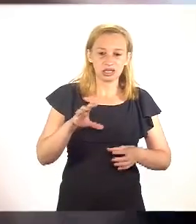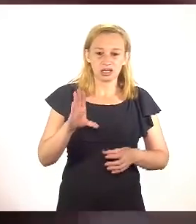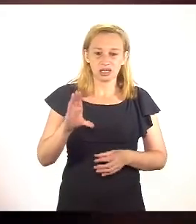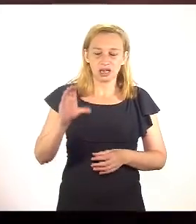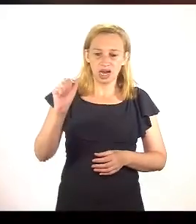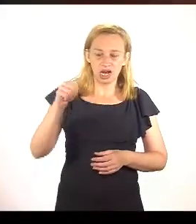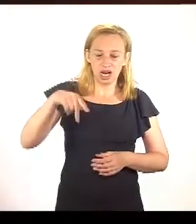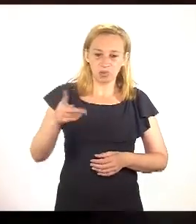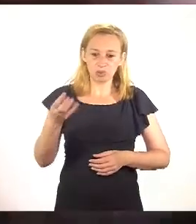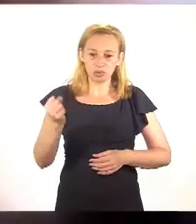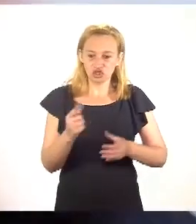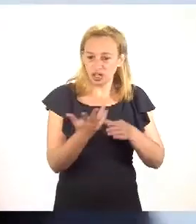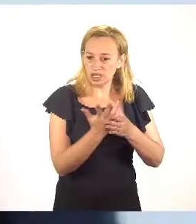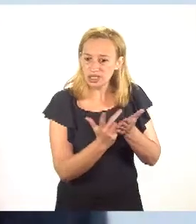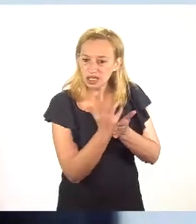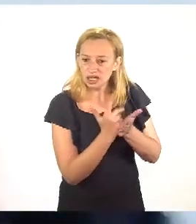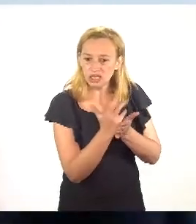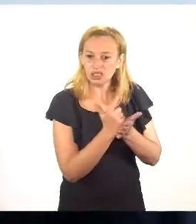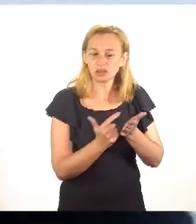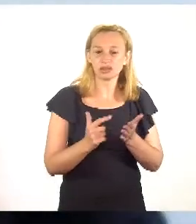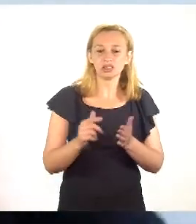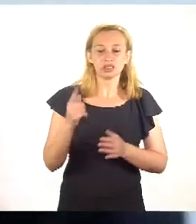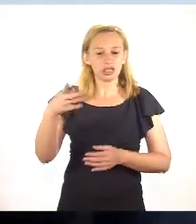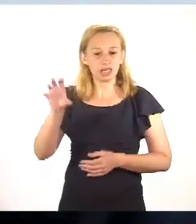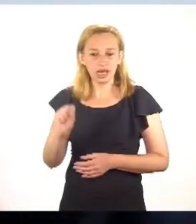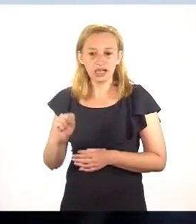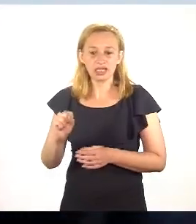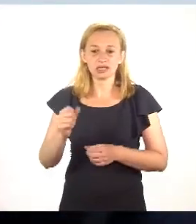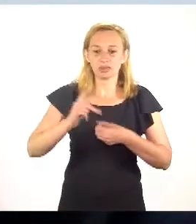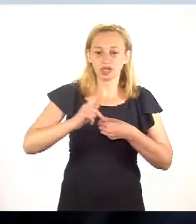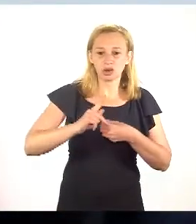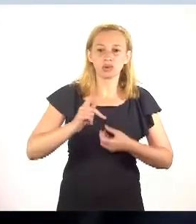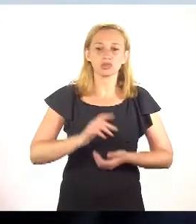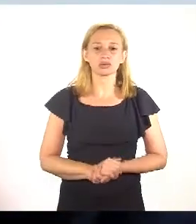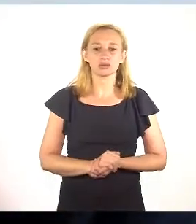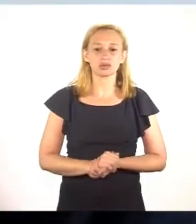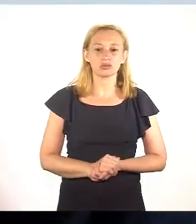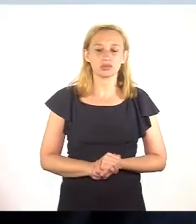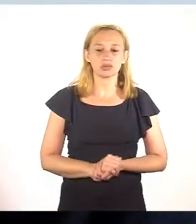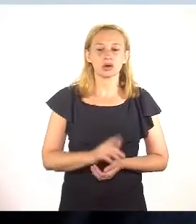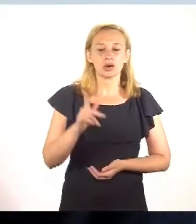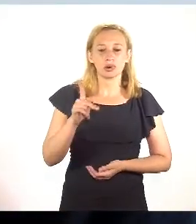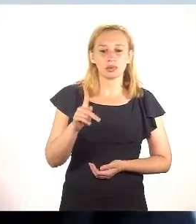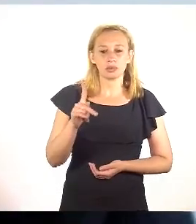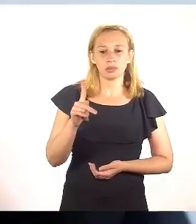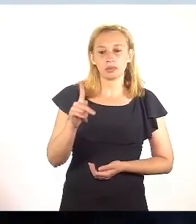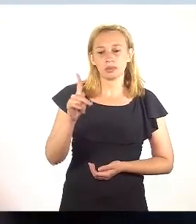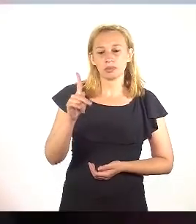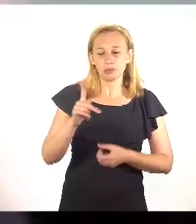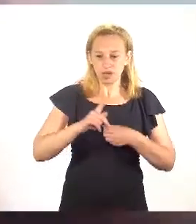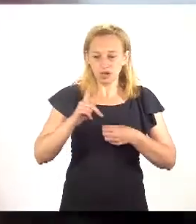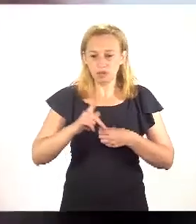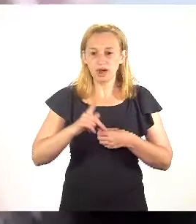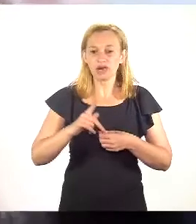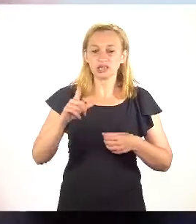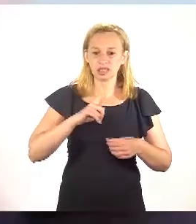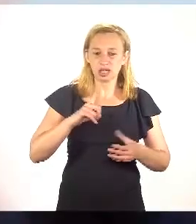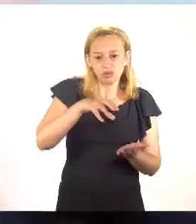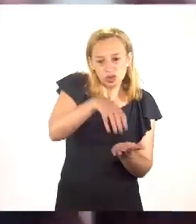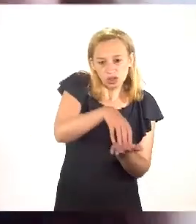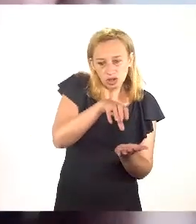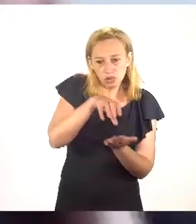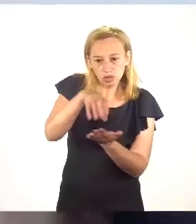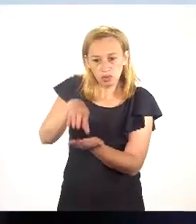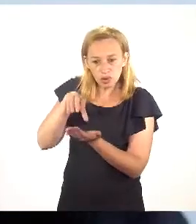tubulações de plantas de gás e petróleo em plataformas. A Petrobras tem um setor, na época, né, tem sempre remodelações de multissetor,